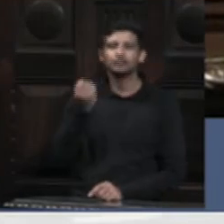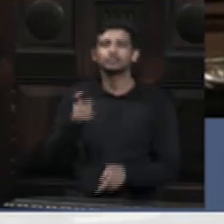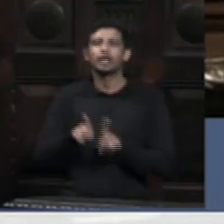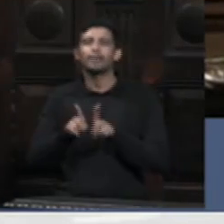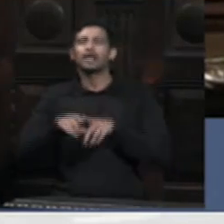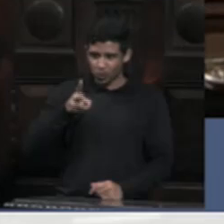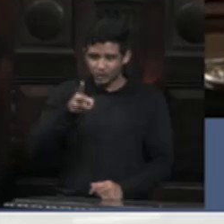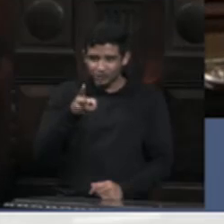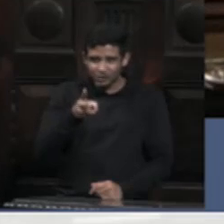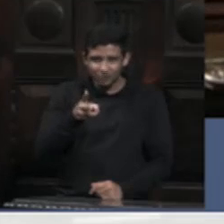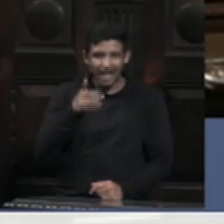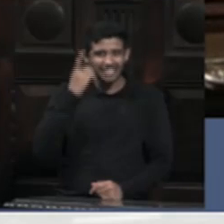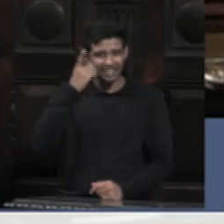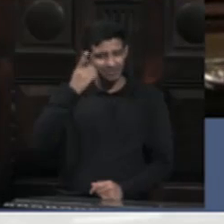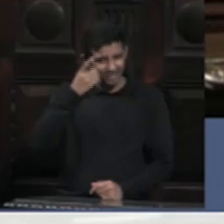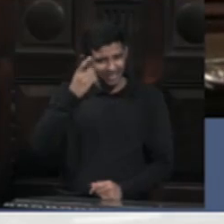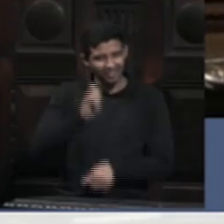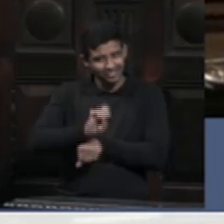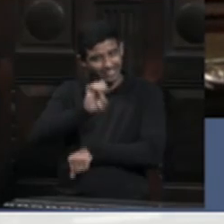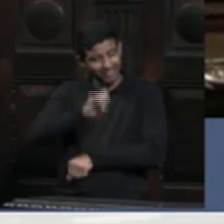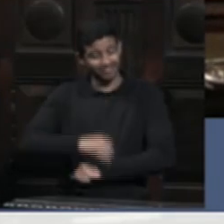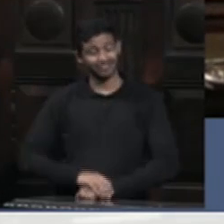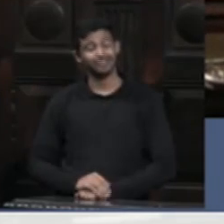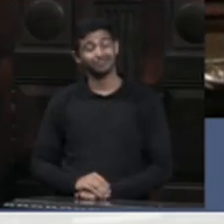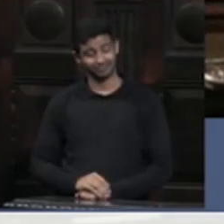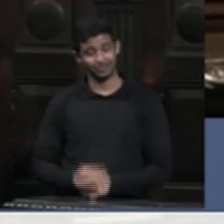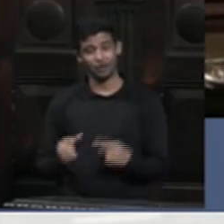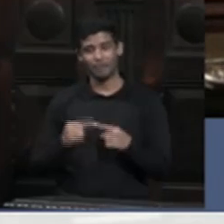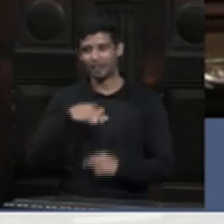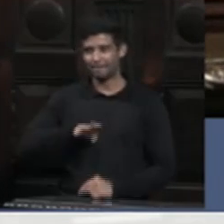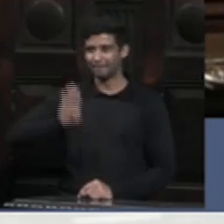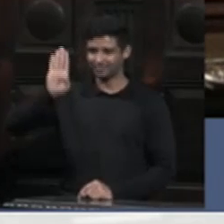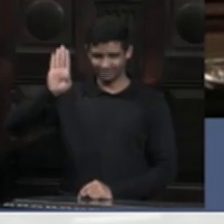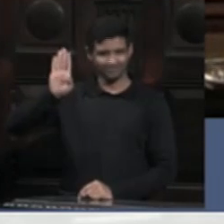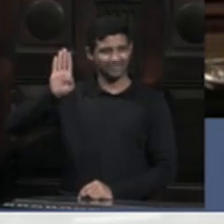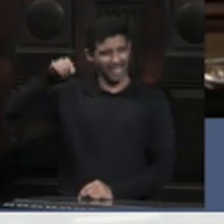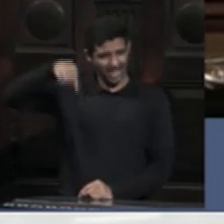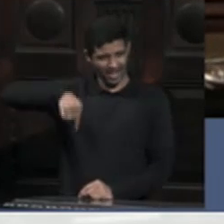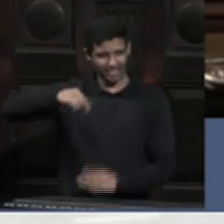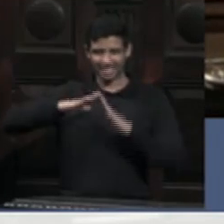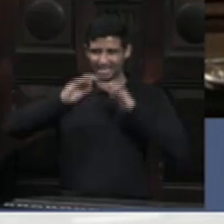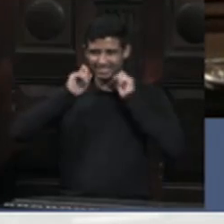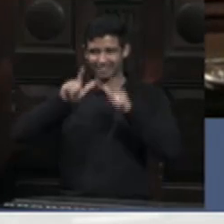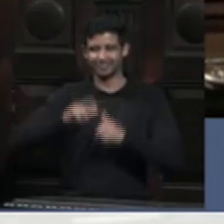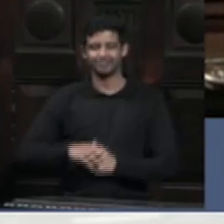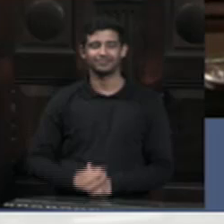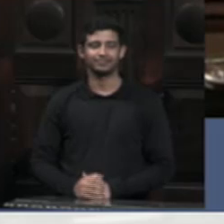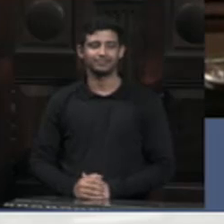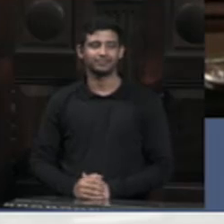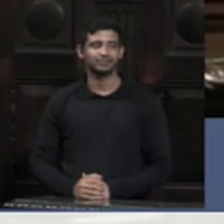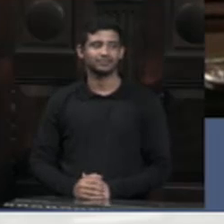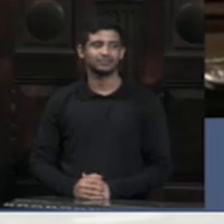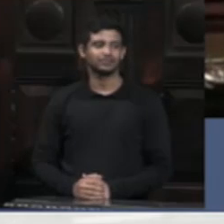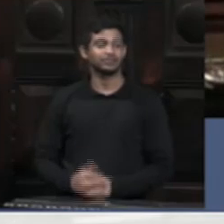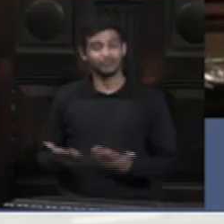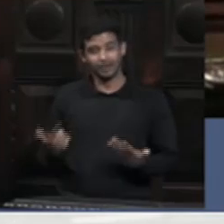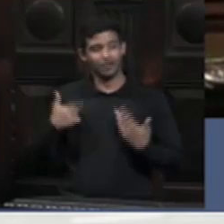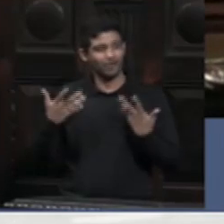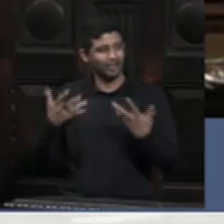para a Assembleia Legislativa, justamente para, em primeiro lugar, naturalmente, fazer aqui